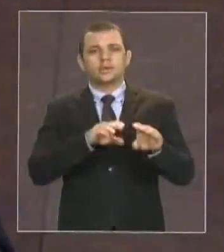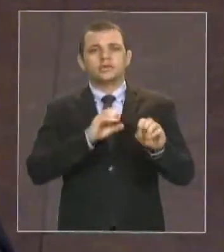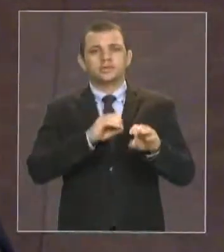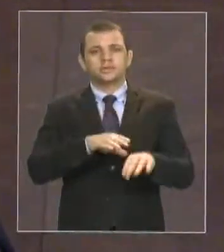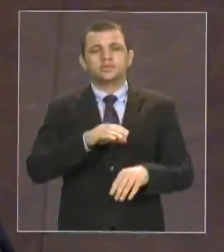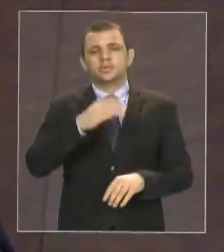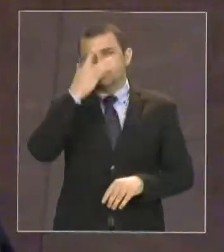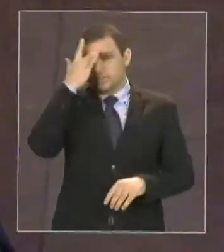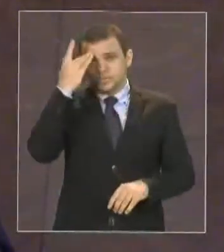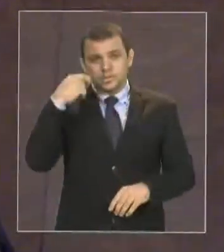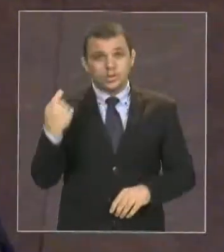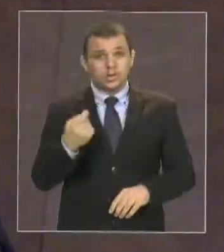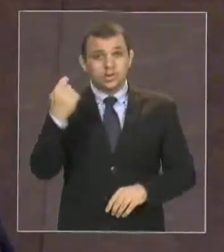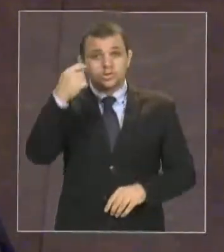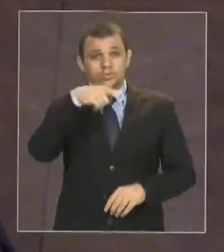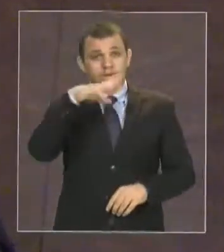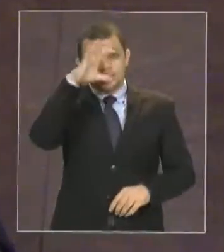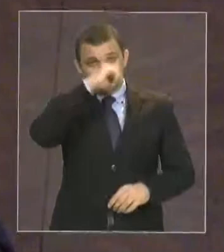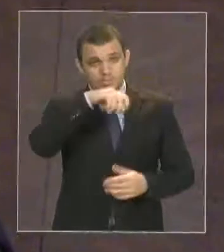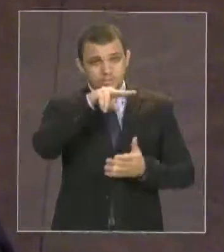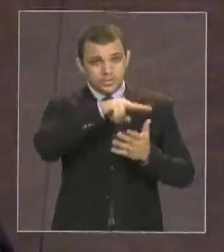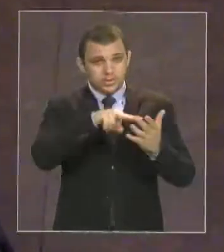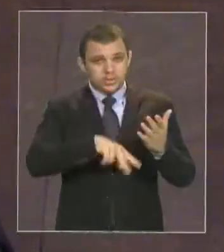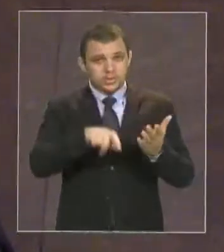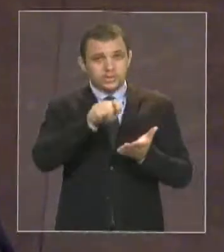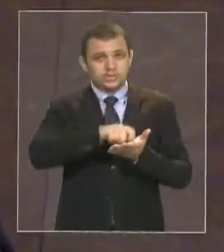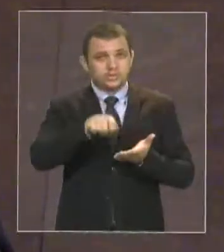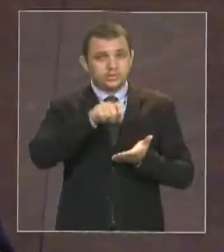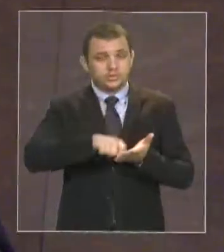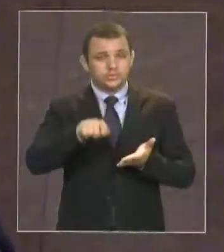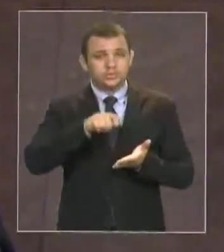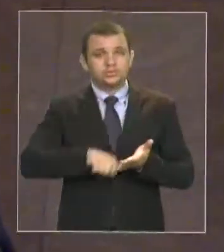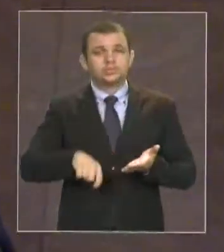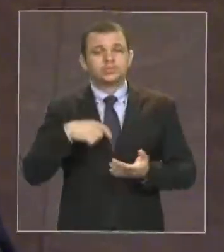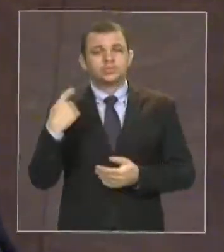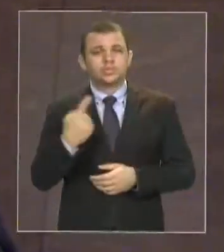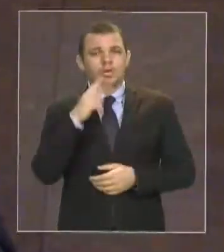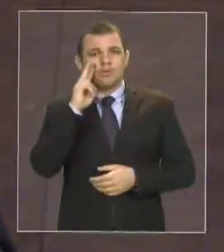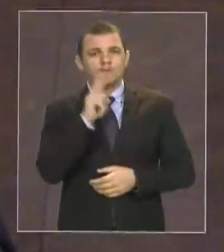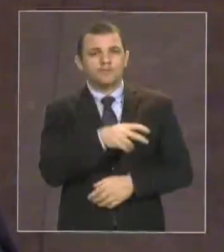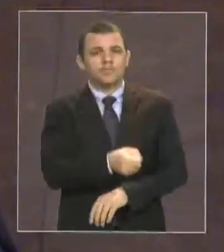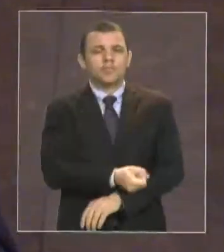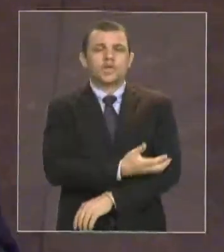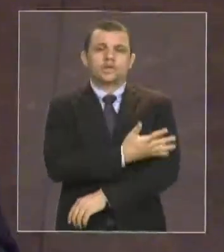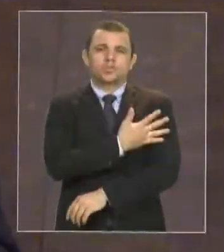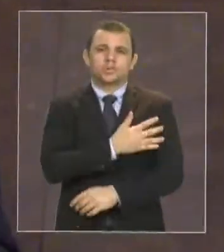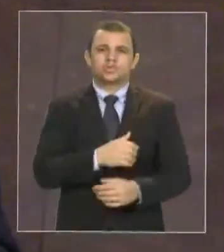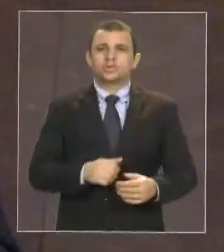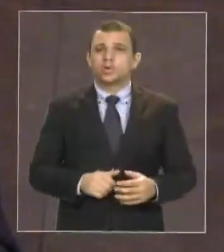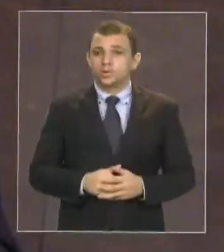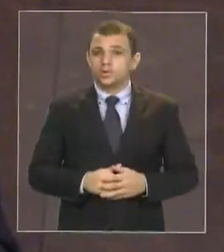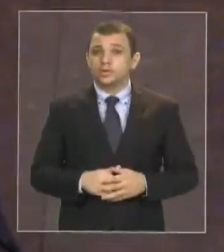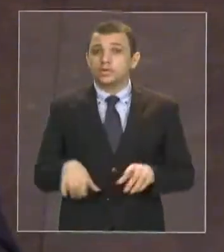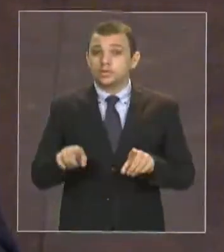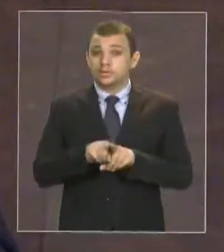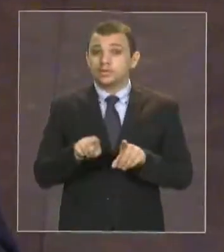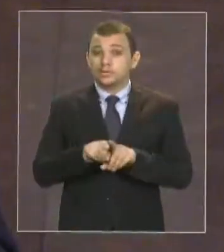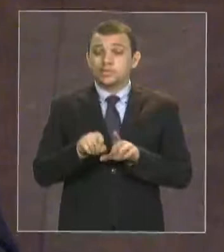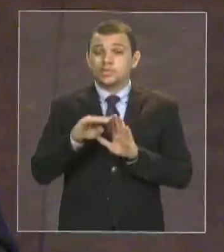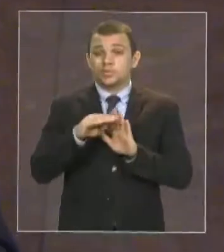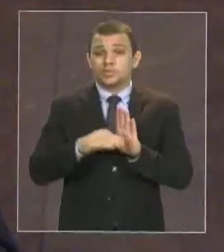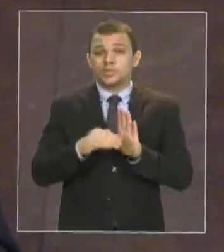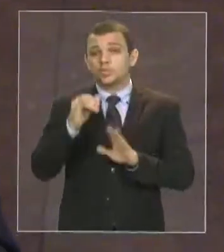emociona muito, em ver que estes programas, como a Bolsa Escola, eles